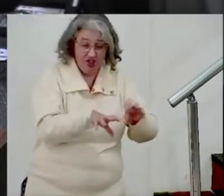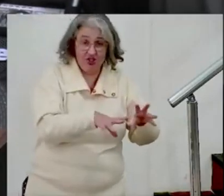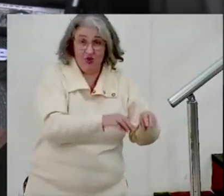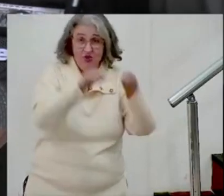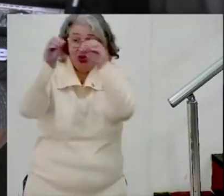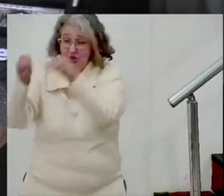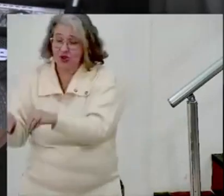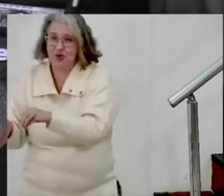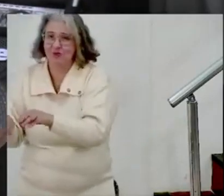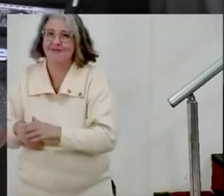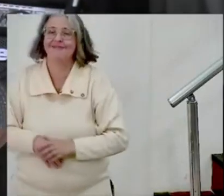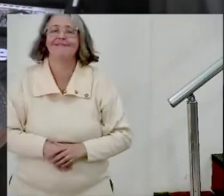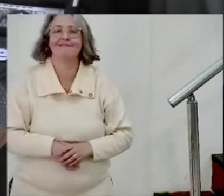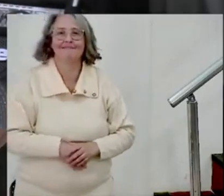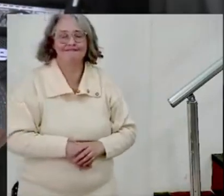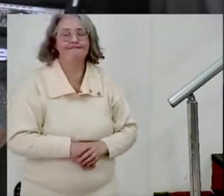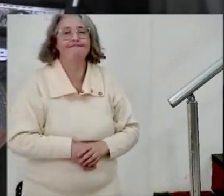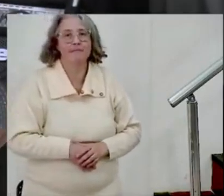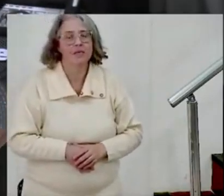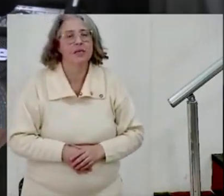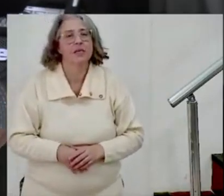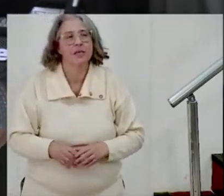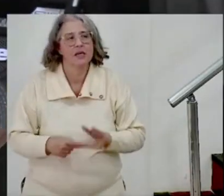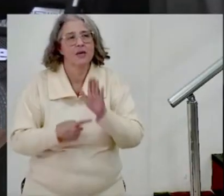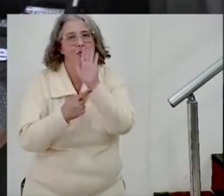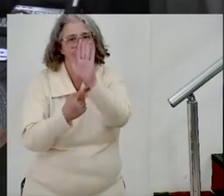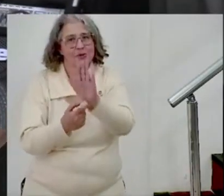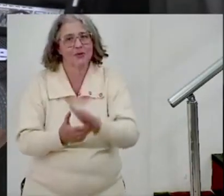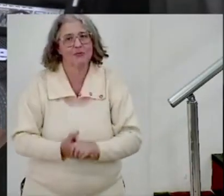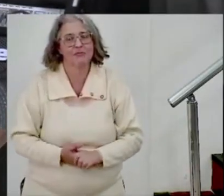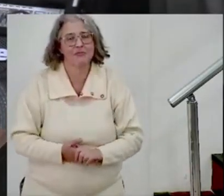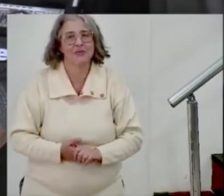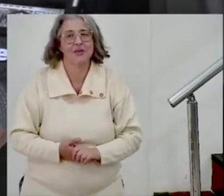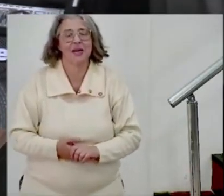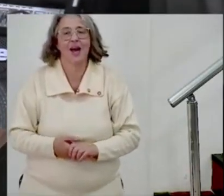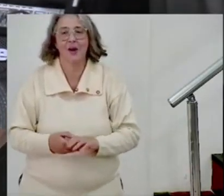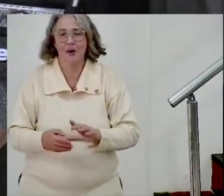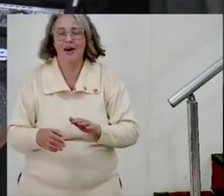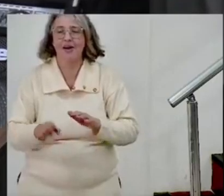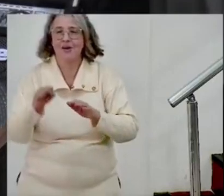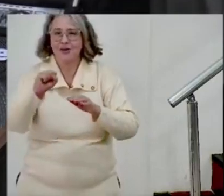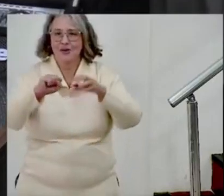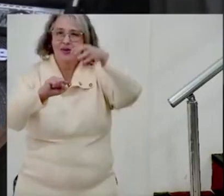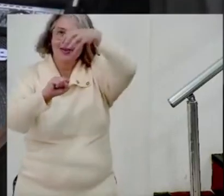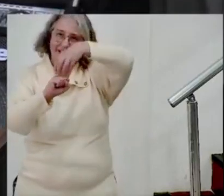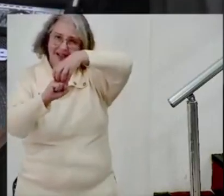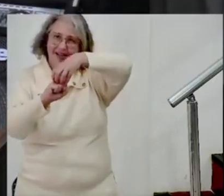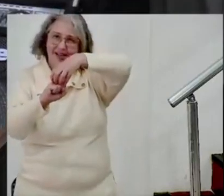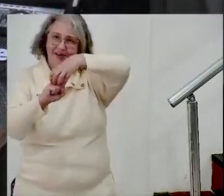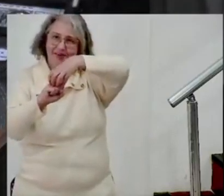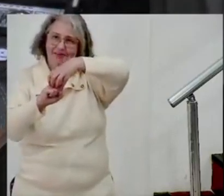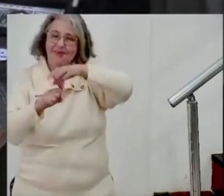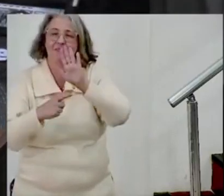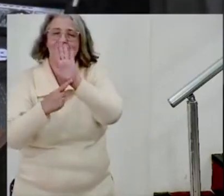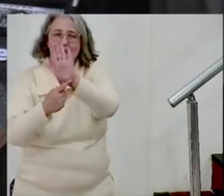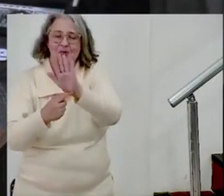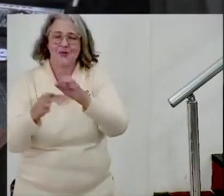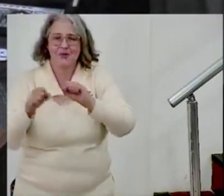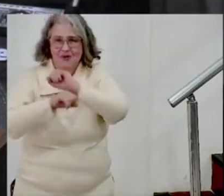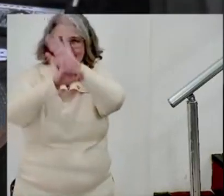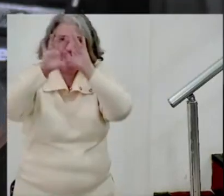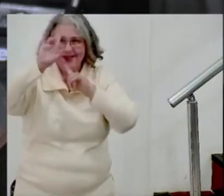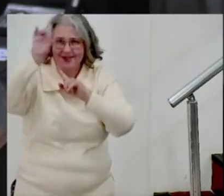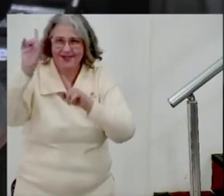seu poder, e ele ia usar Senaqueribe para revelar a sua glória. Bom, depois que o Senaqueribe